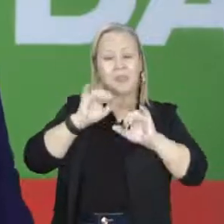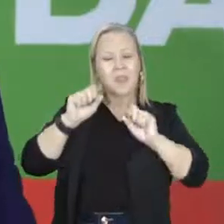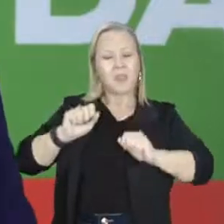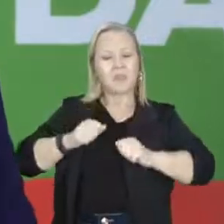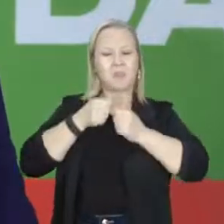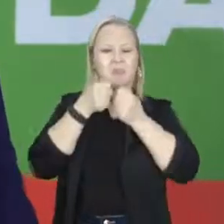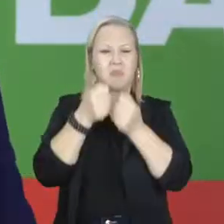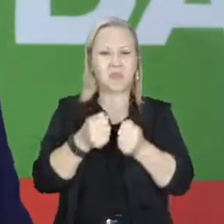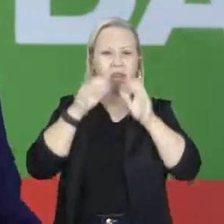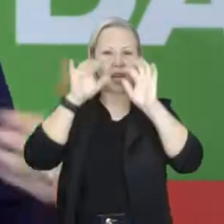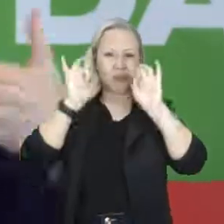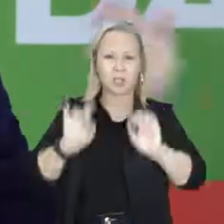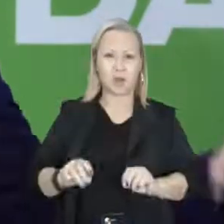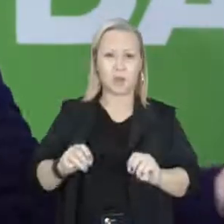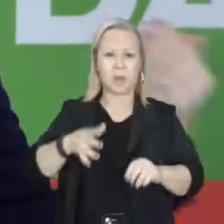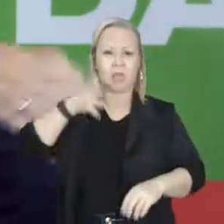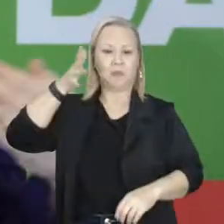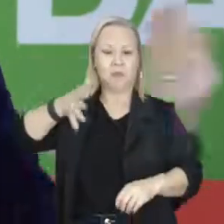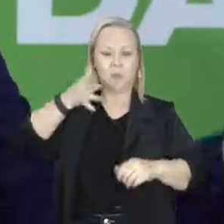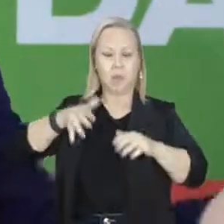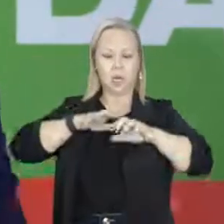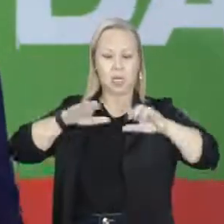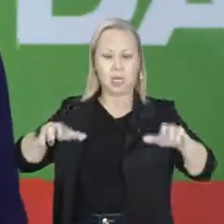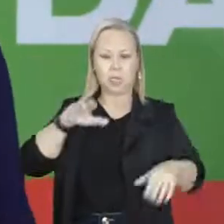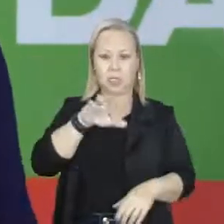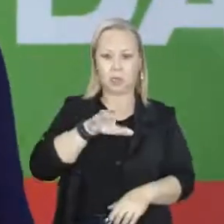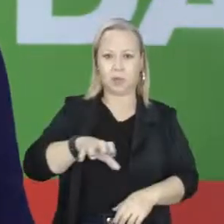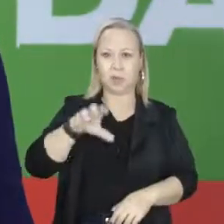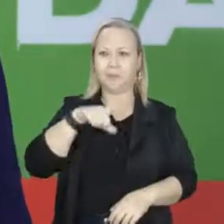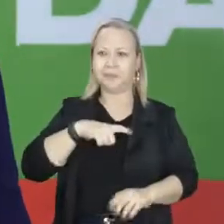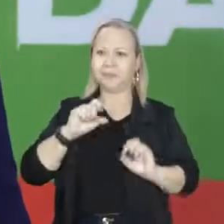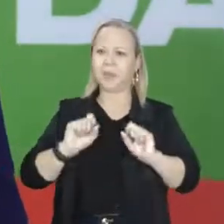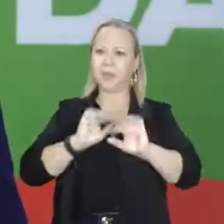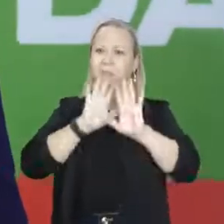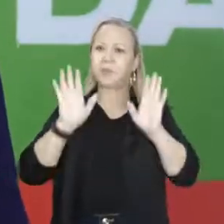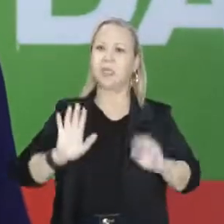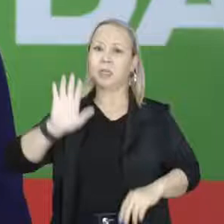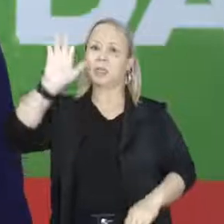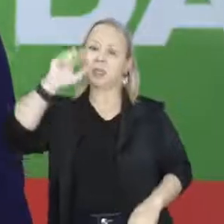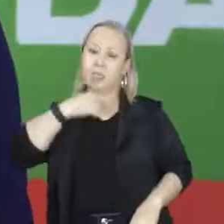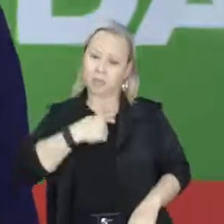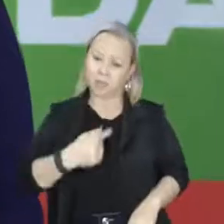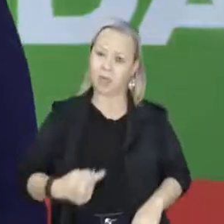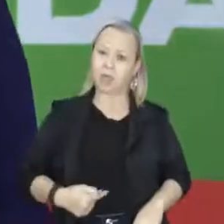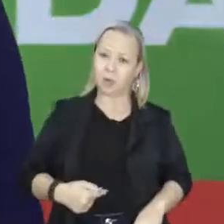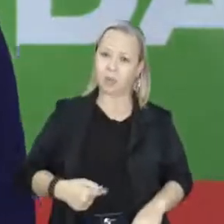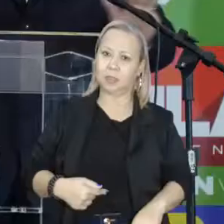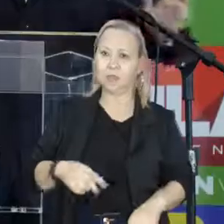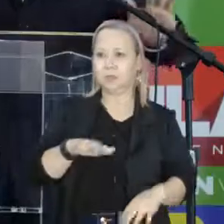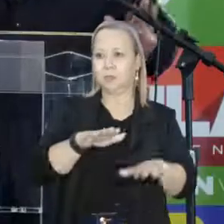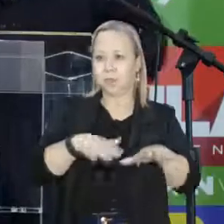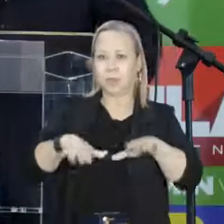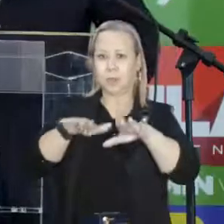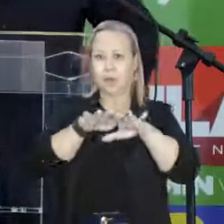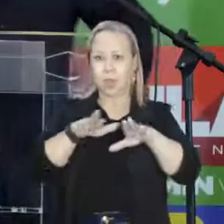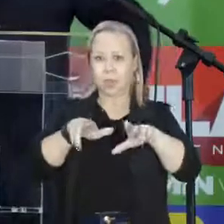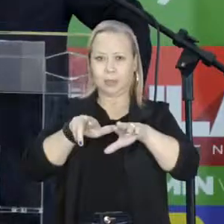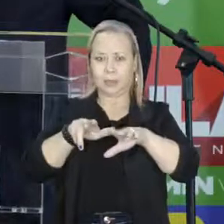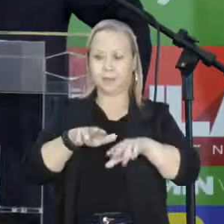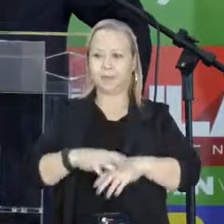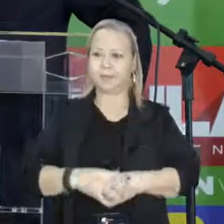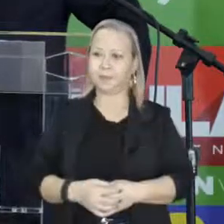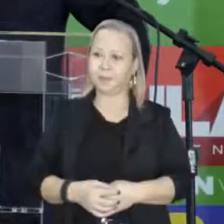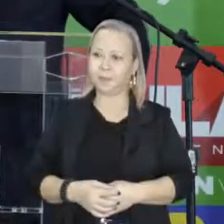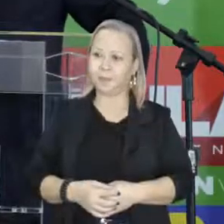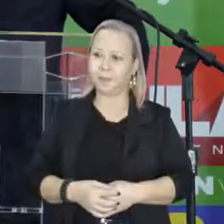nos palanques regionais, onde temos, obviamente, candidatos a governadores em comum. Muito bem. Aí, presidente. Ali.